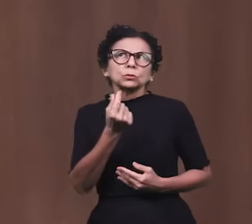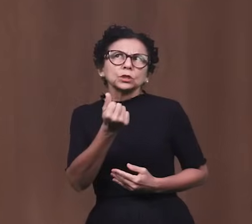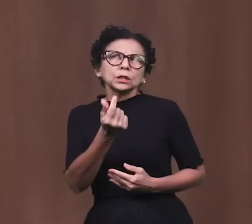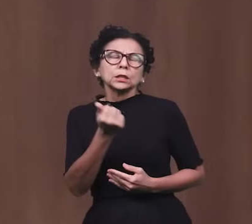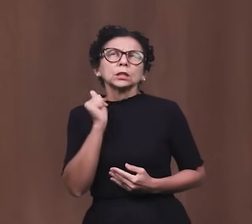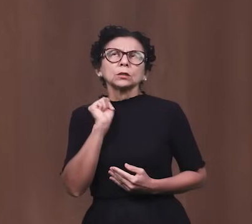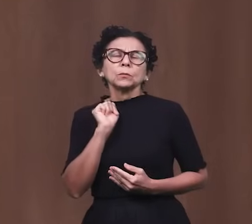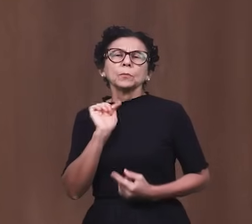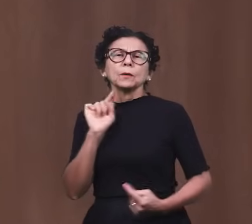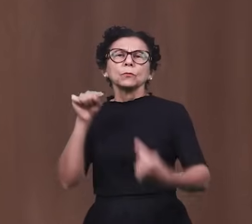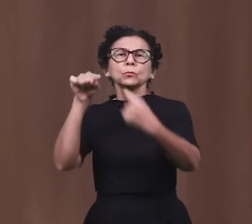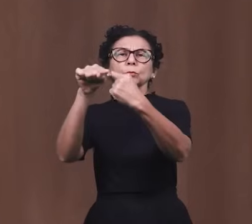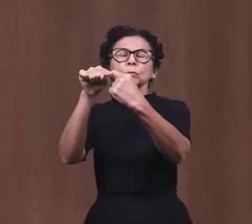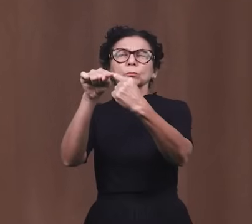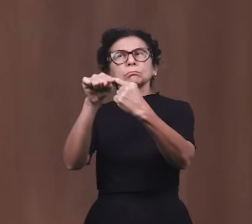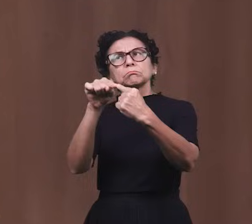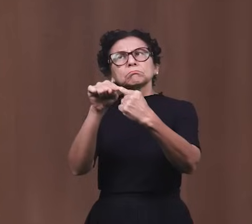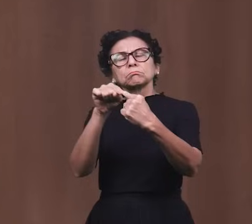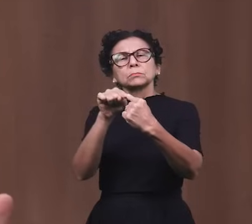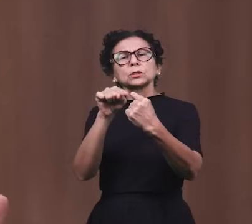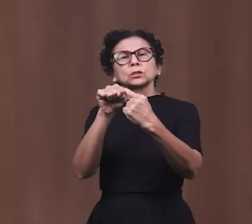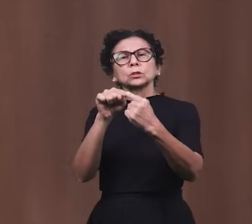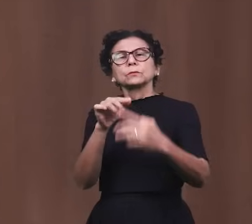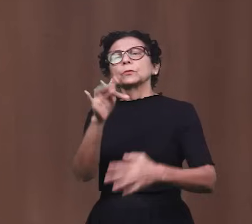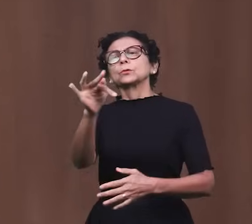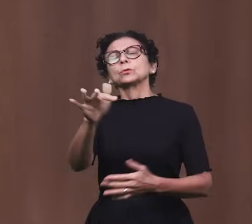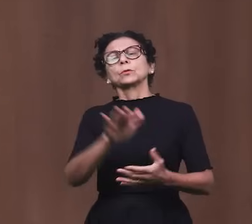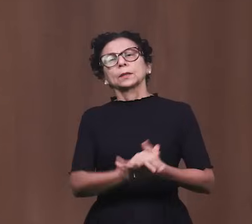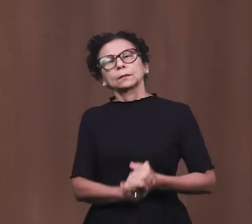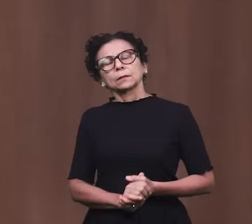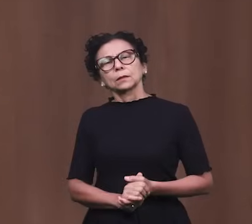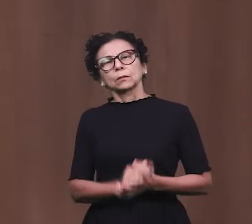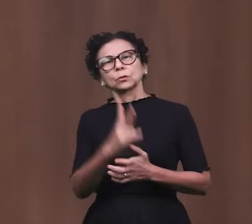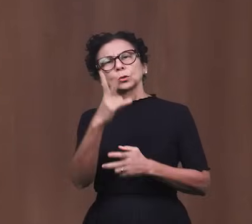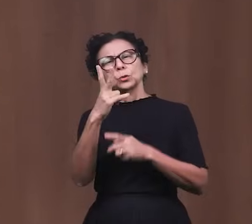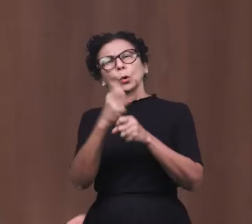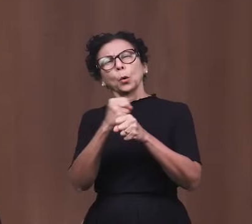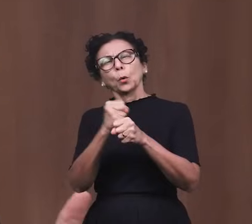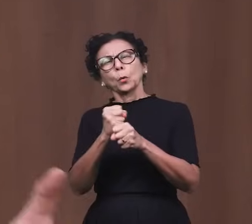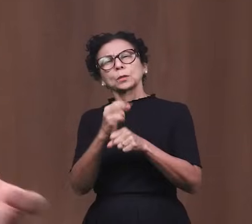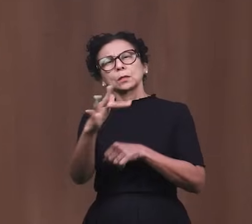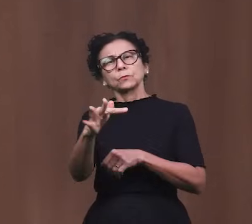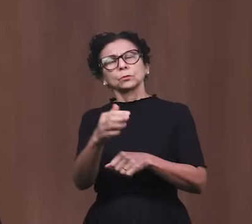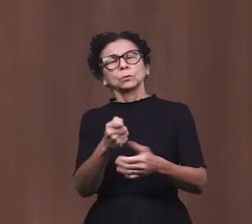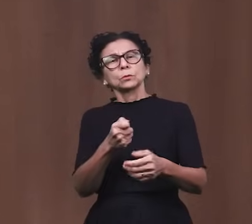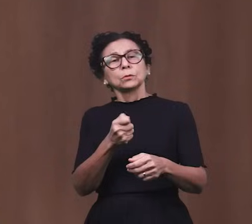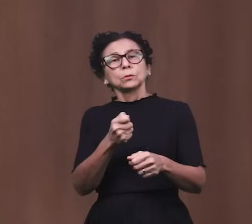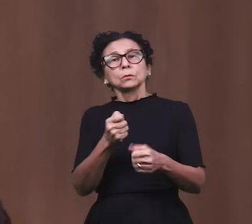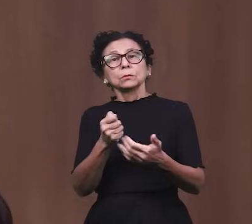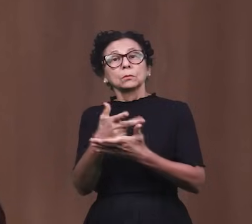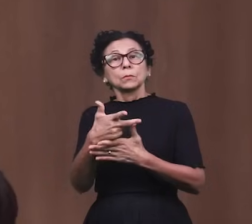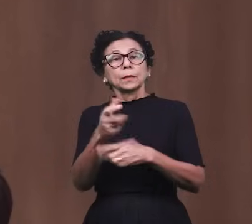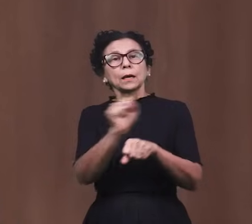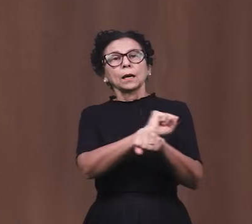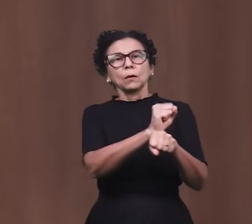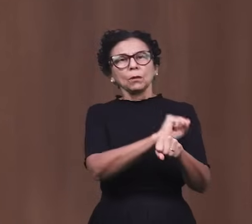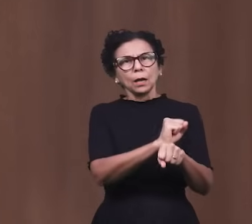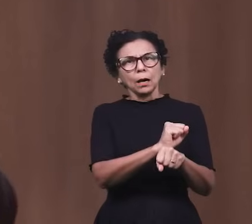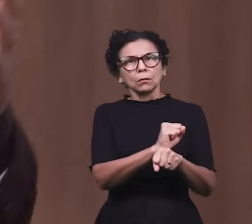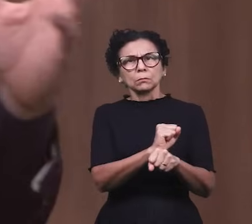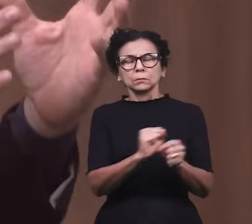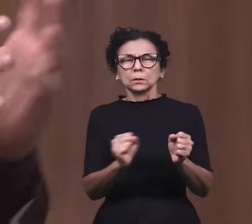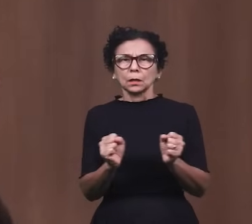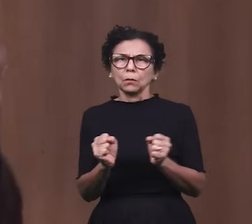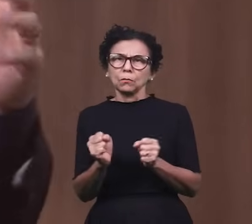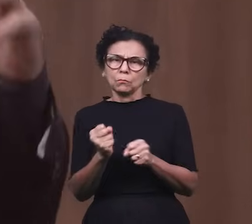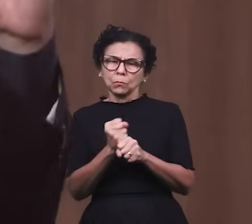alcançar objetivos de curto prazo. Vou dar um exemplo, eu quero comprar um carro daqui 2 anos. 2 anos é um prazo mais curto, eu vou direcionar esse